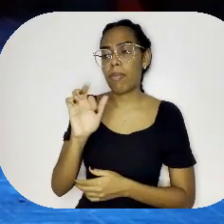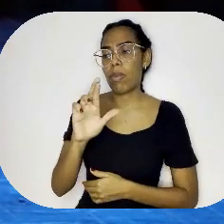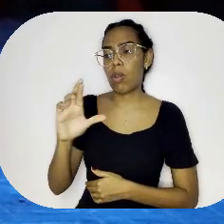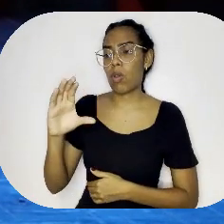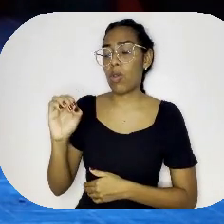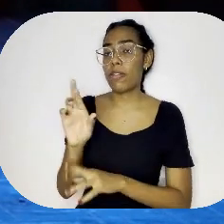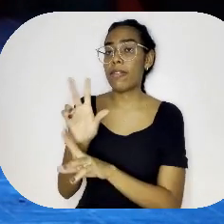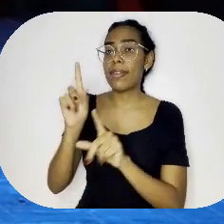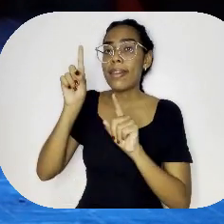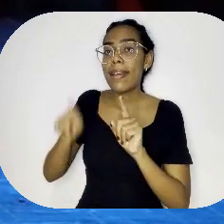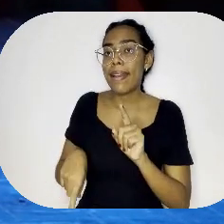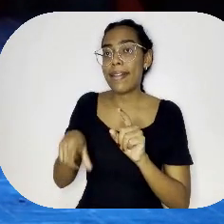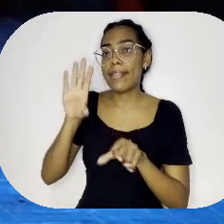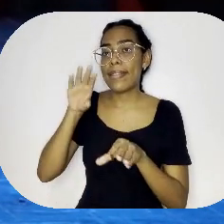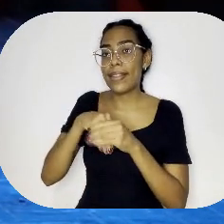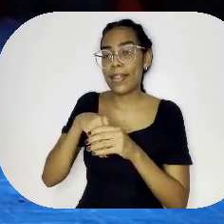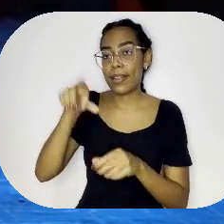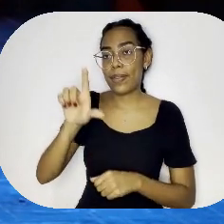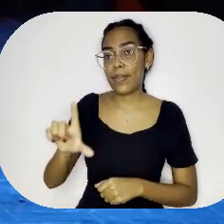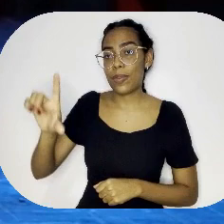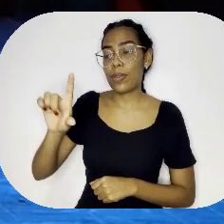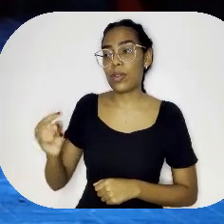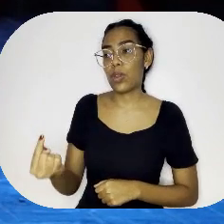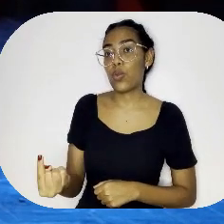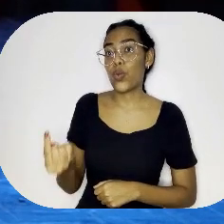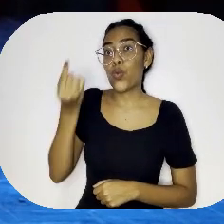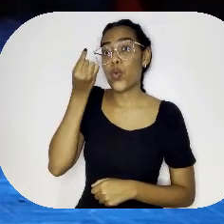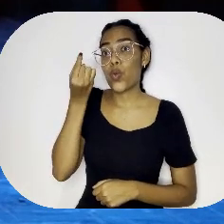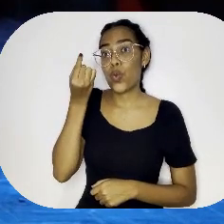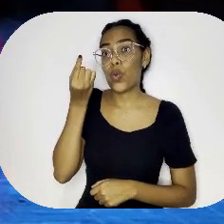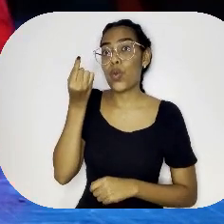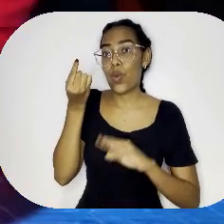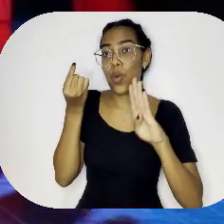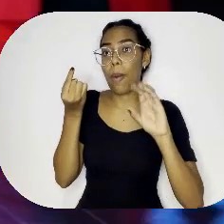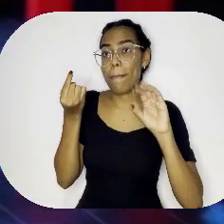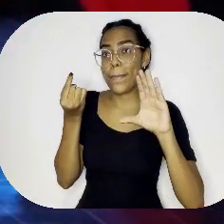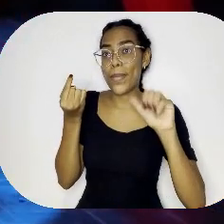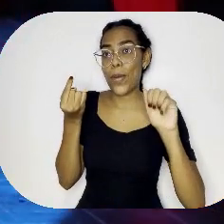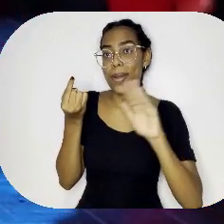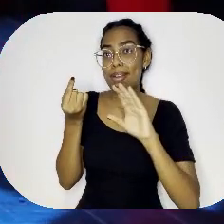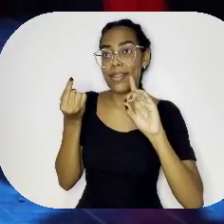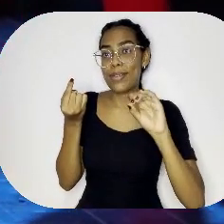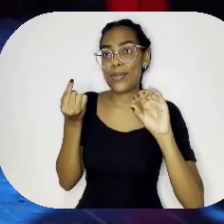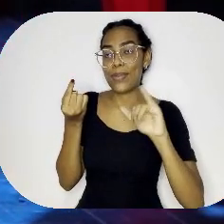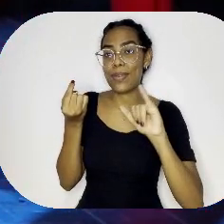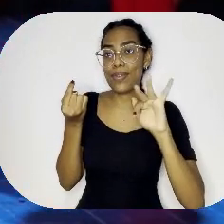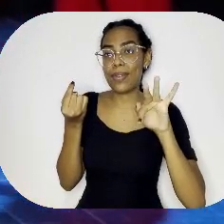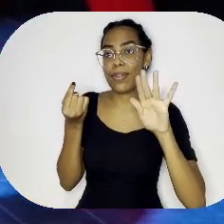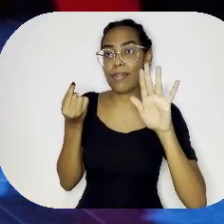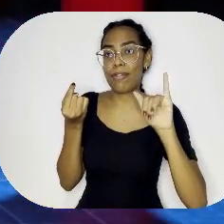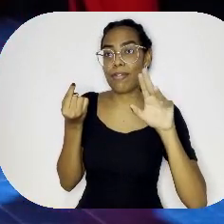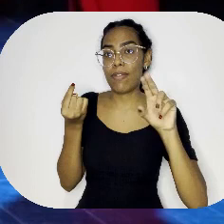um poeta barroco? Sim, a diferença é que na literatura barroca só existiu